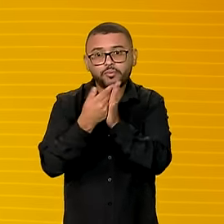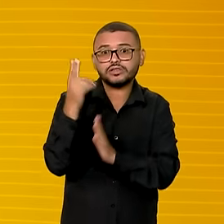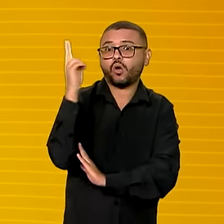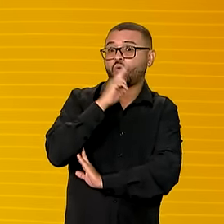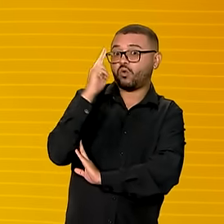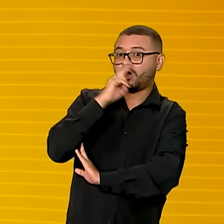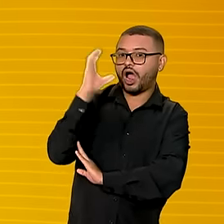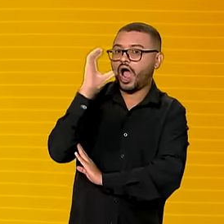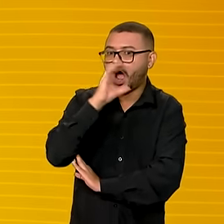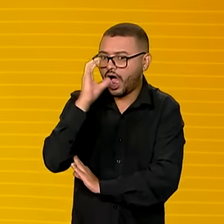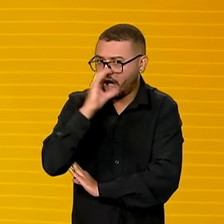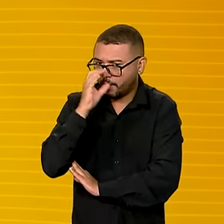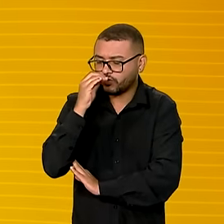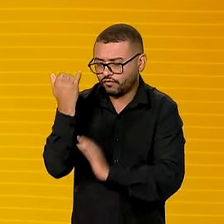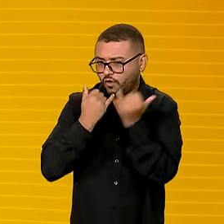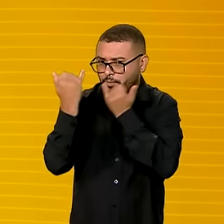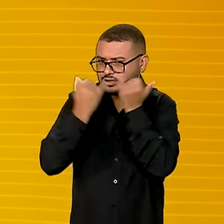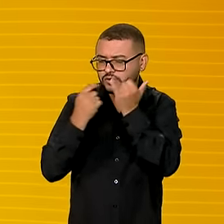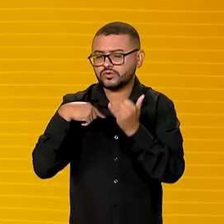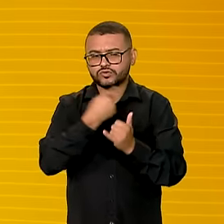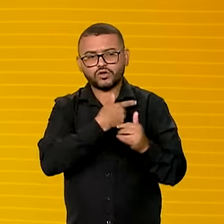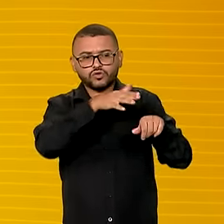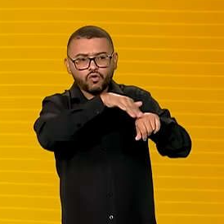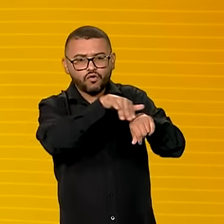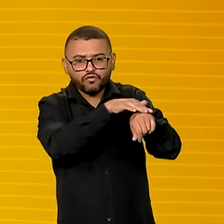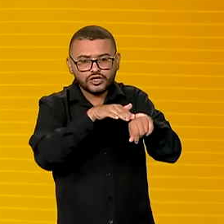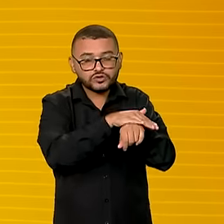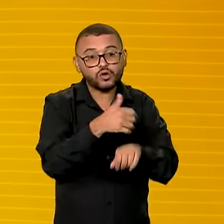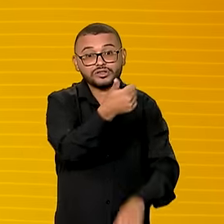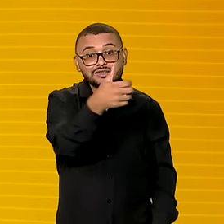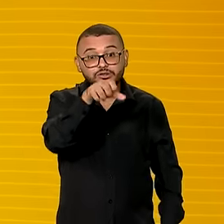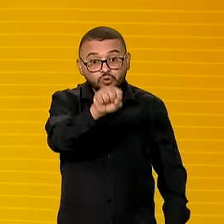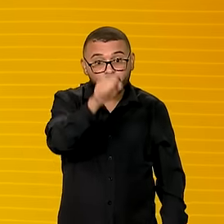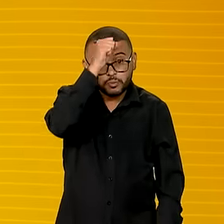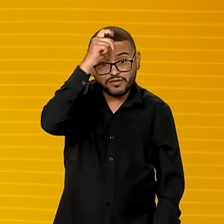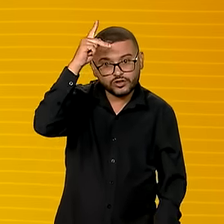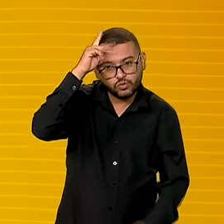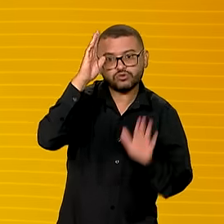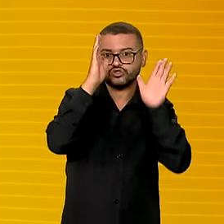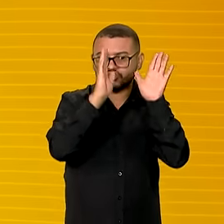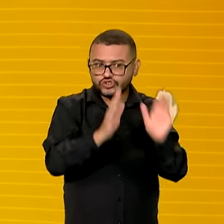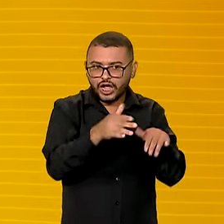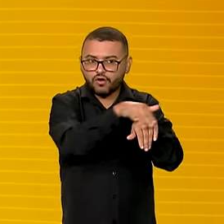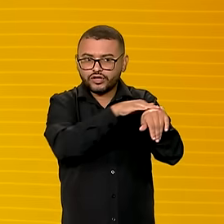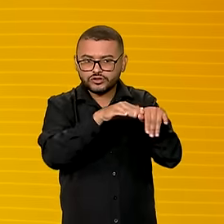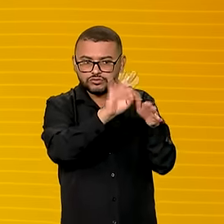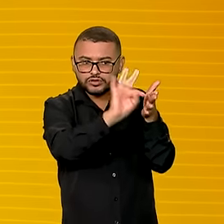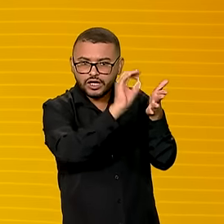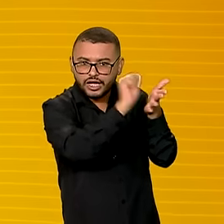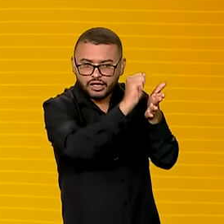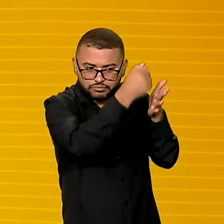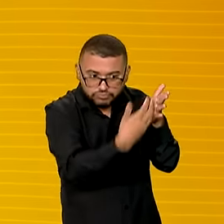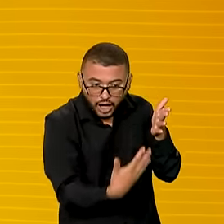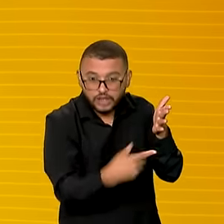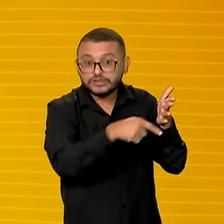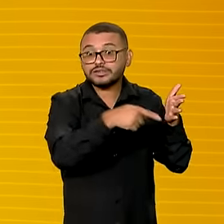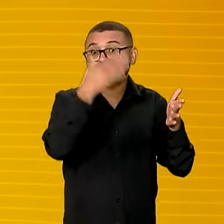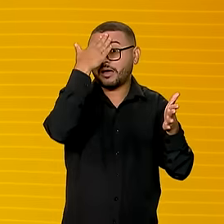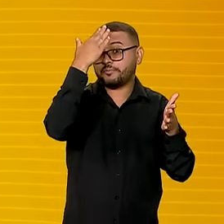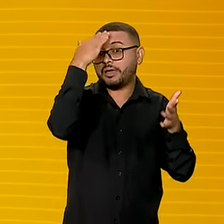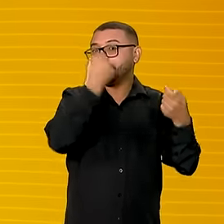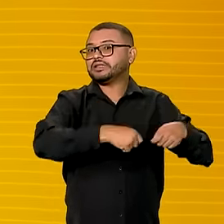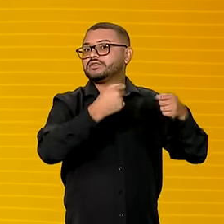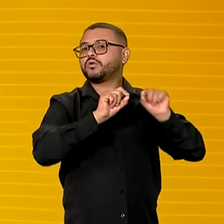antes dessas informações. Faremos uma conversa com 18 prefeitos que já deram entrada no formulário para a poder entender as suas